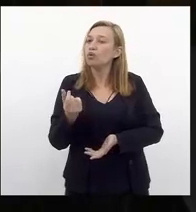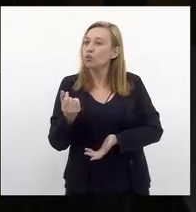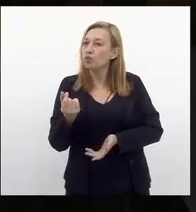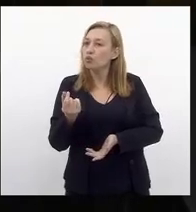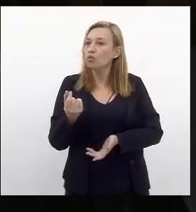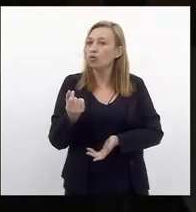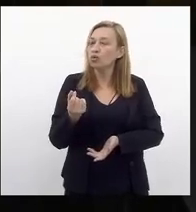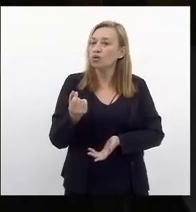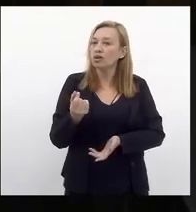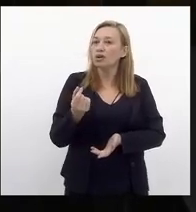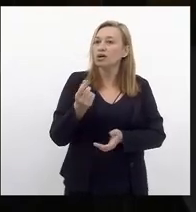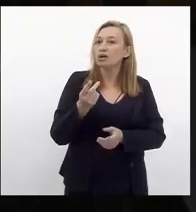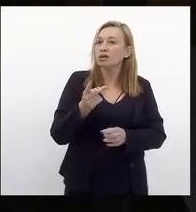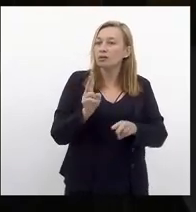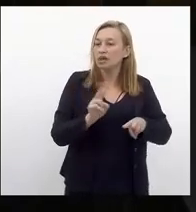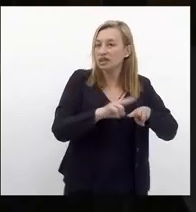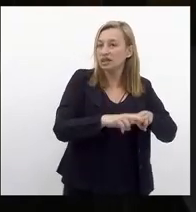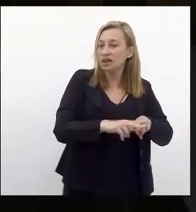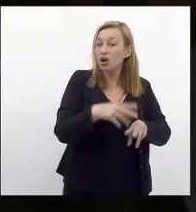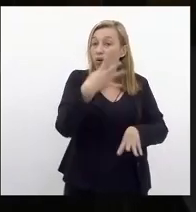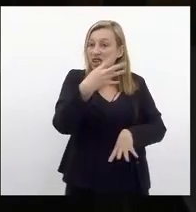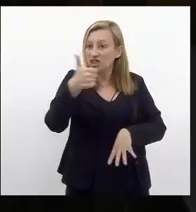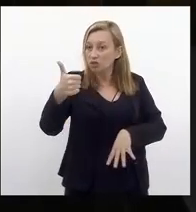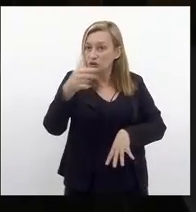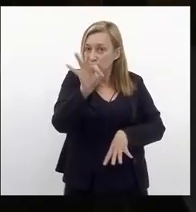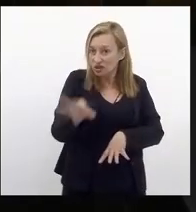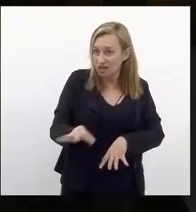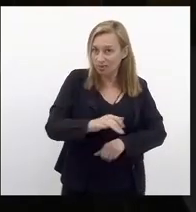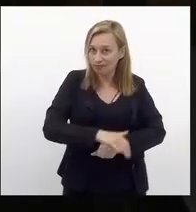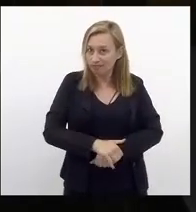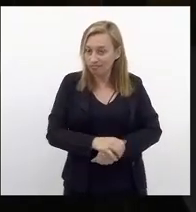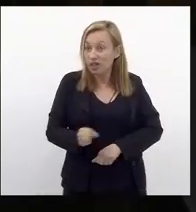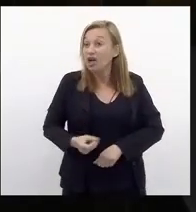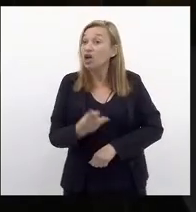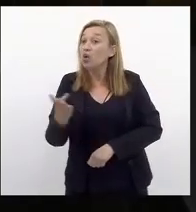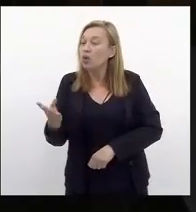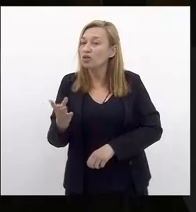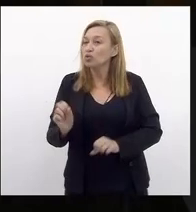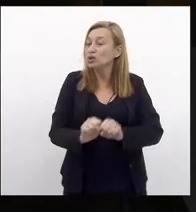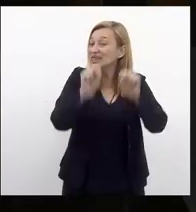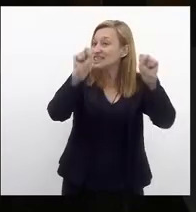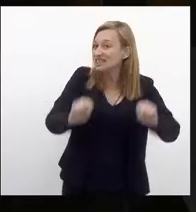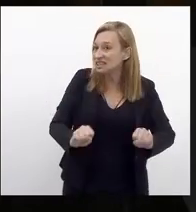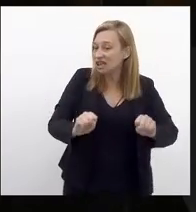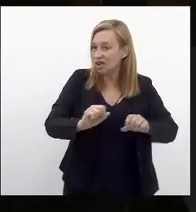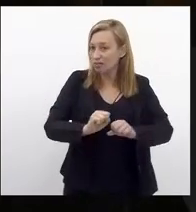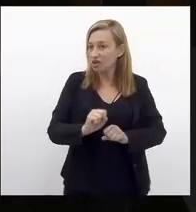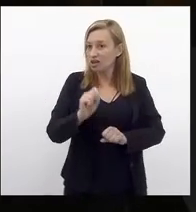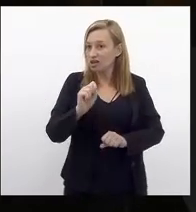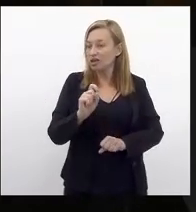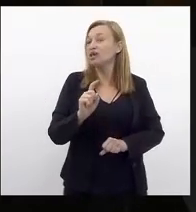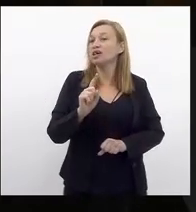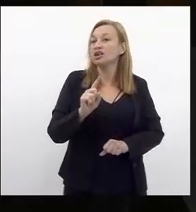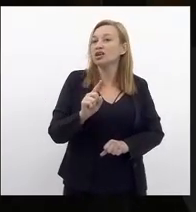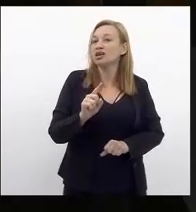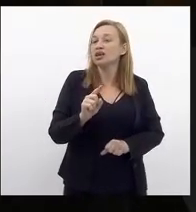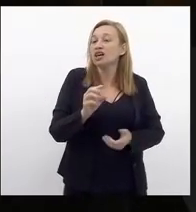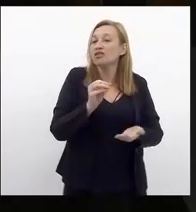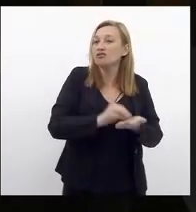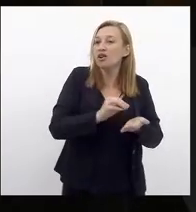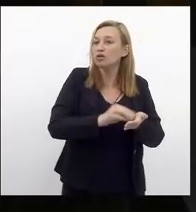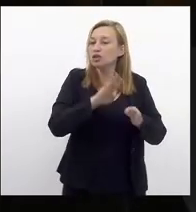é de 42 por cento e enquanto que esse sistema que é um gerador de